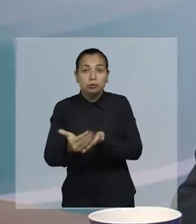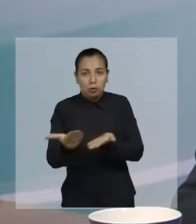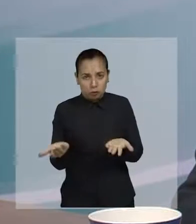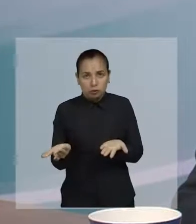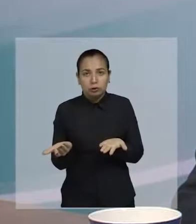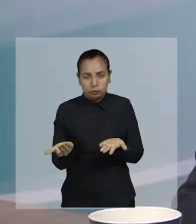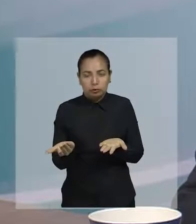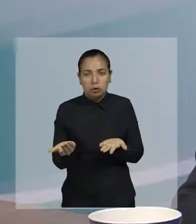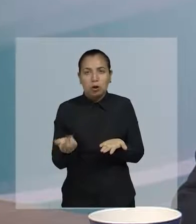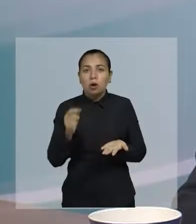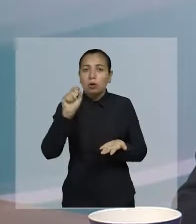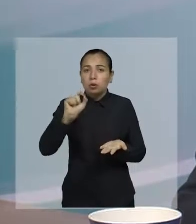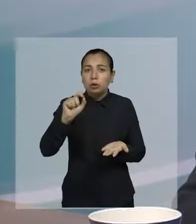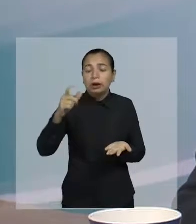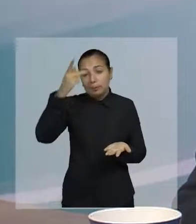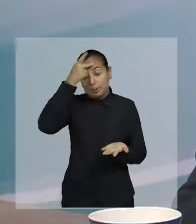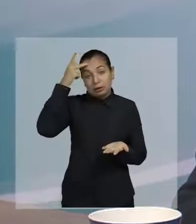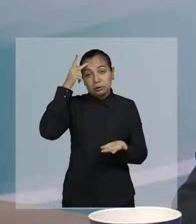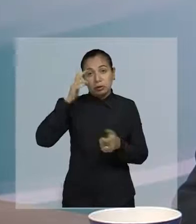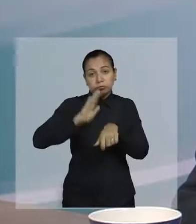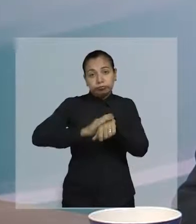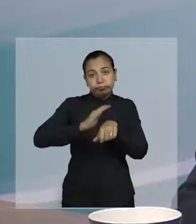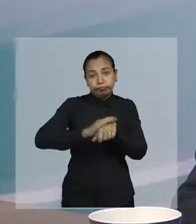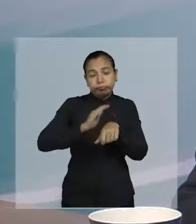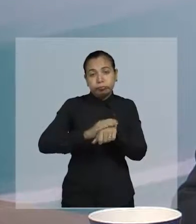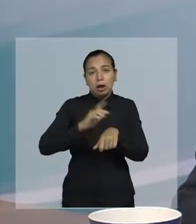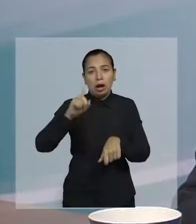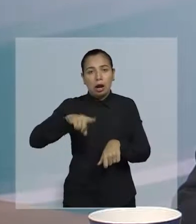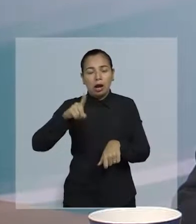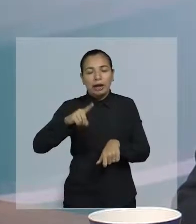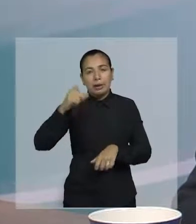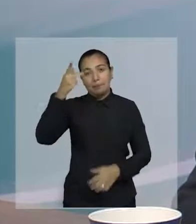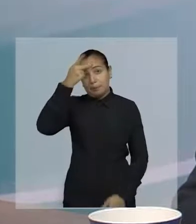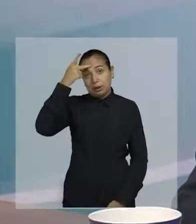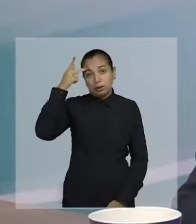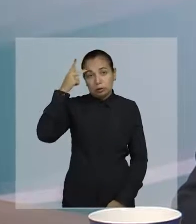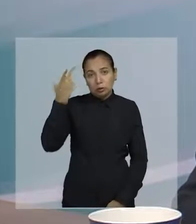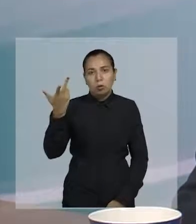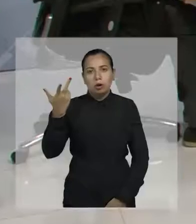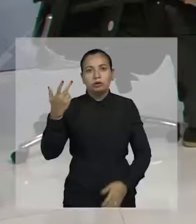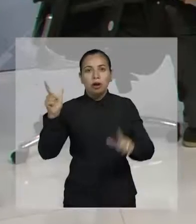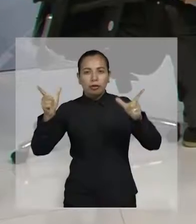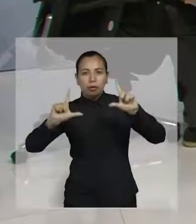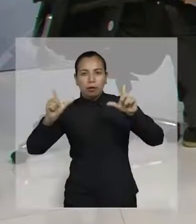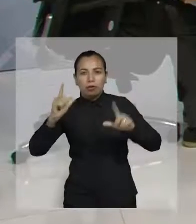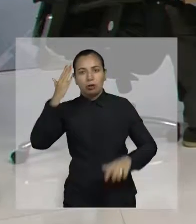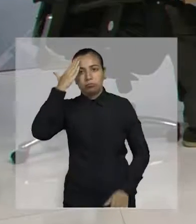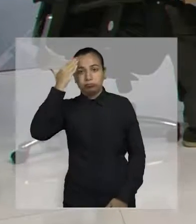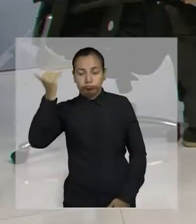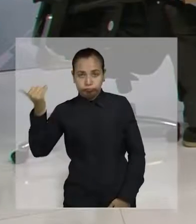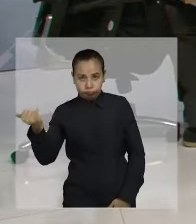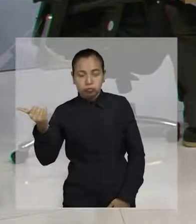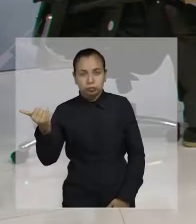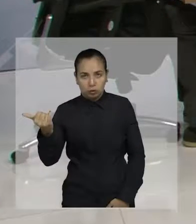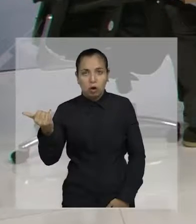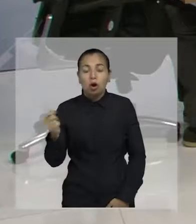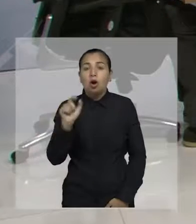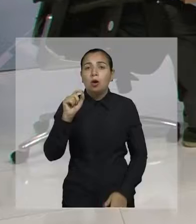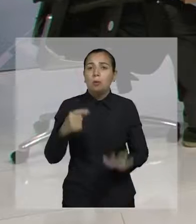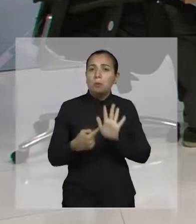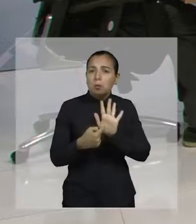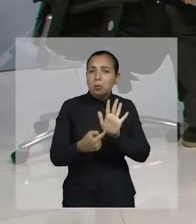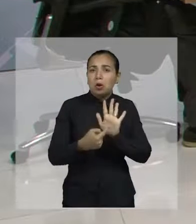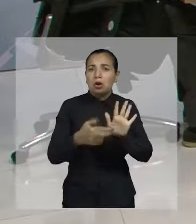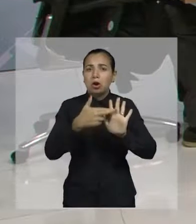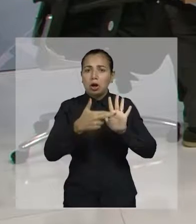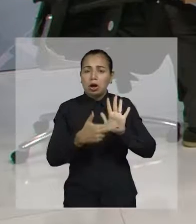desenhado pelos articulistas todos na chamada mídia grande, né? Teoricamente, pelos fatos objetivos colocados,